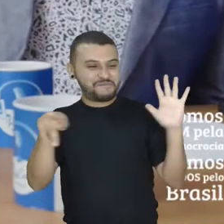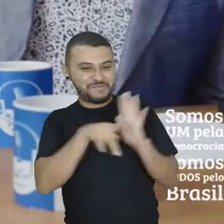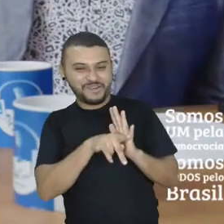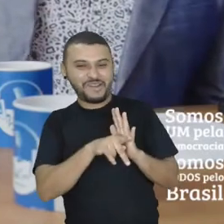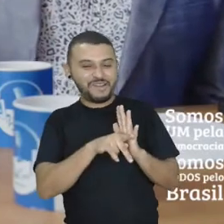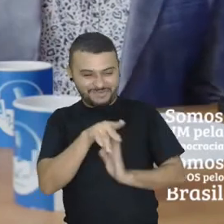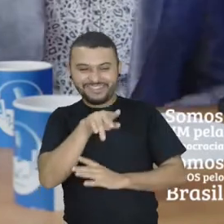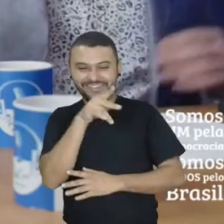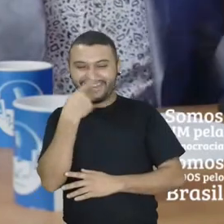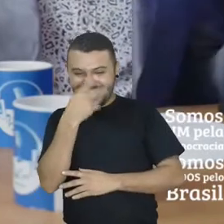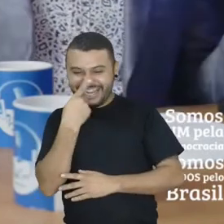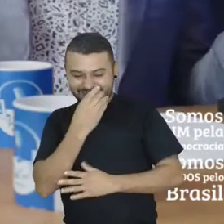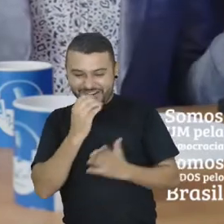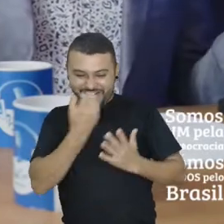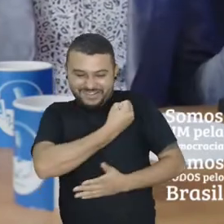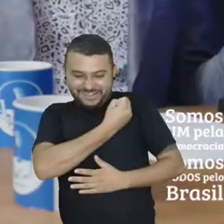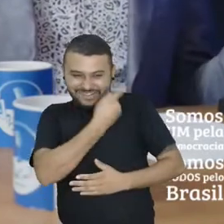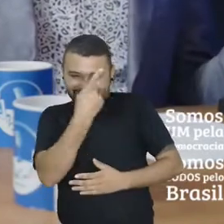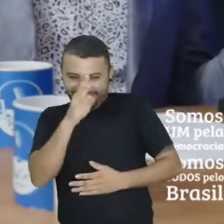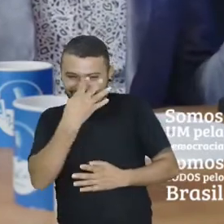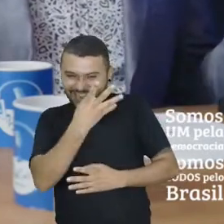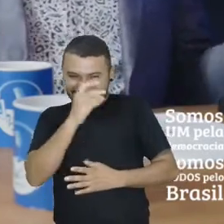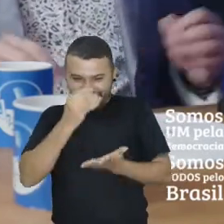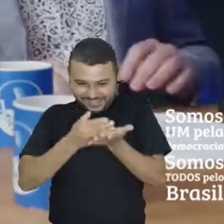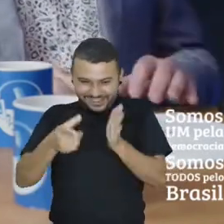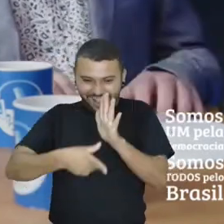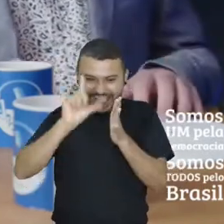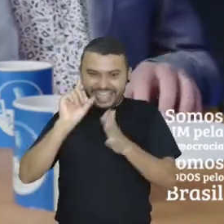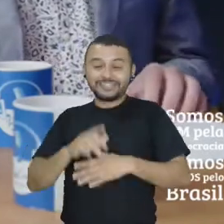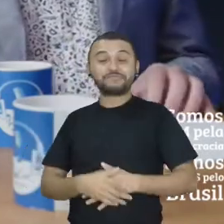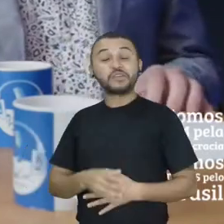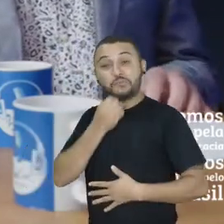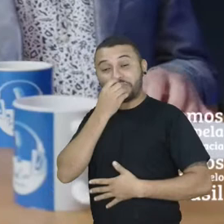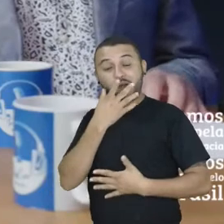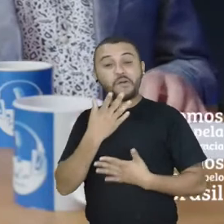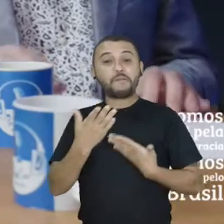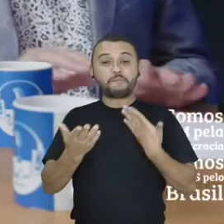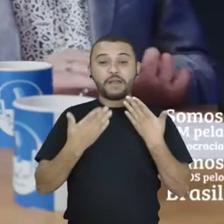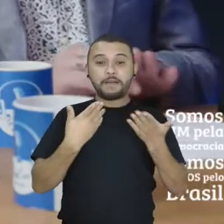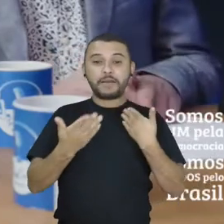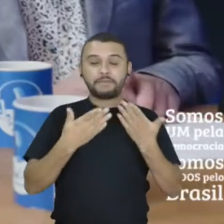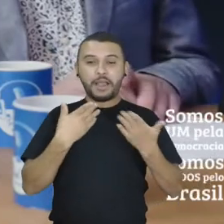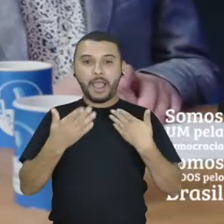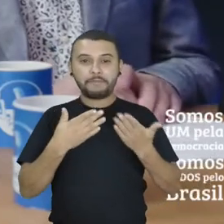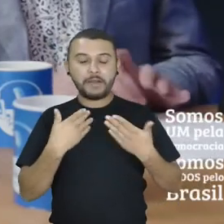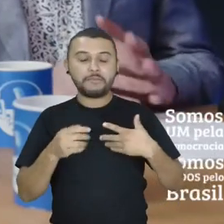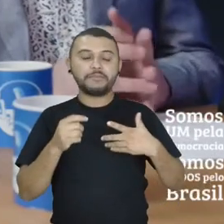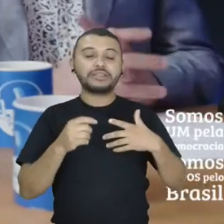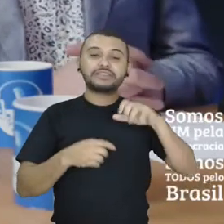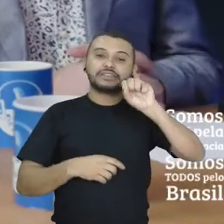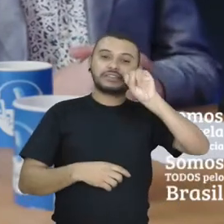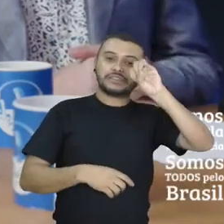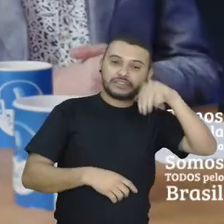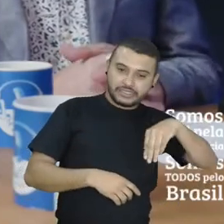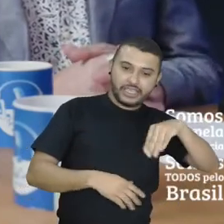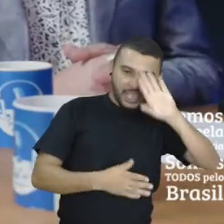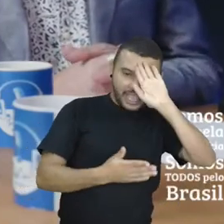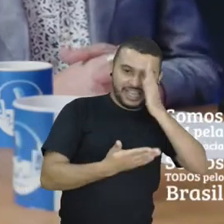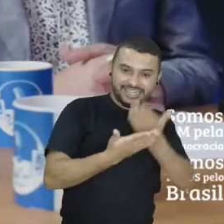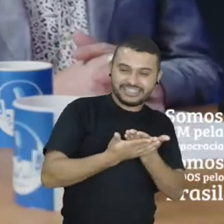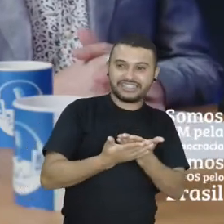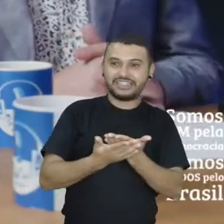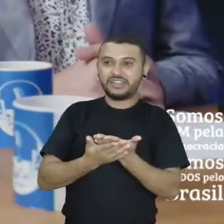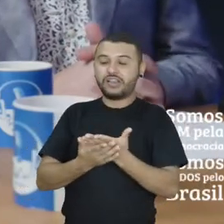da hora, é isso Isso aí, mesmo? boa. Papo especialíssimo, seja bem-vindo ao nosso Sim Pode Crer, senhor Geraldo